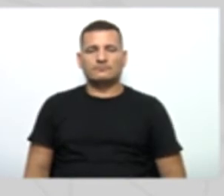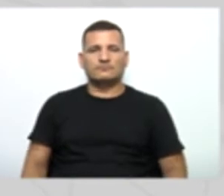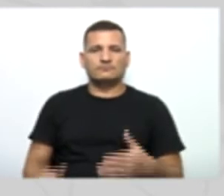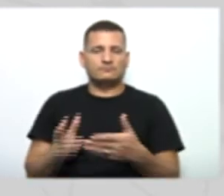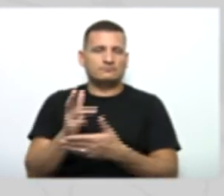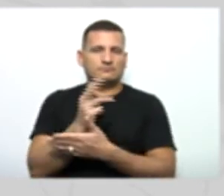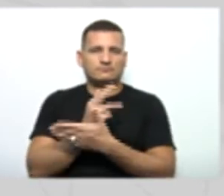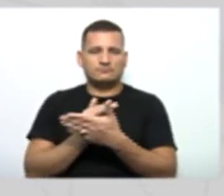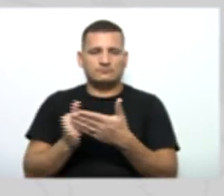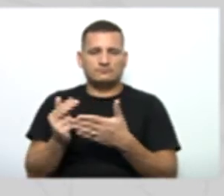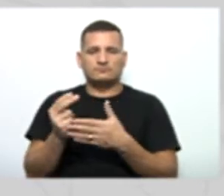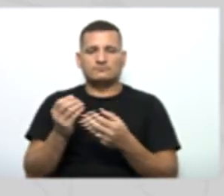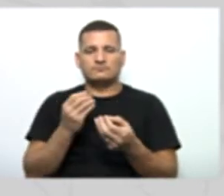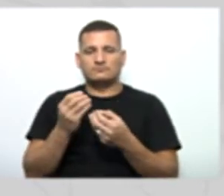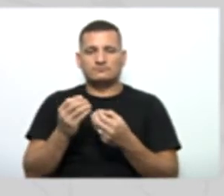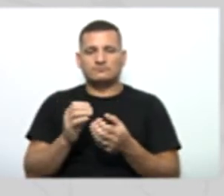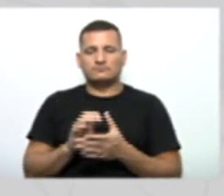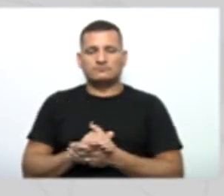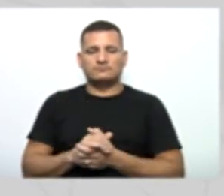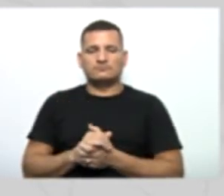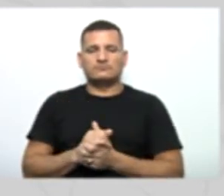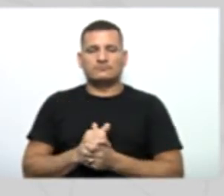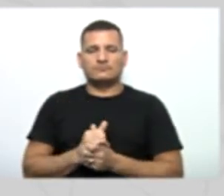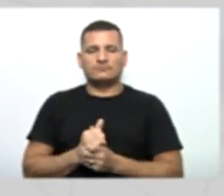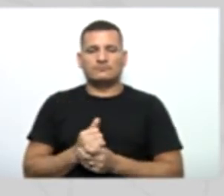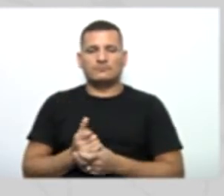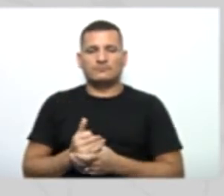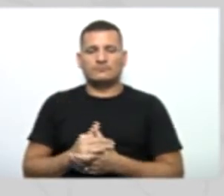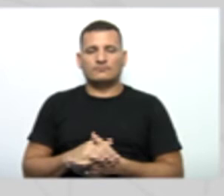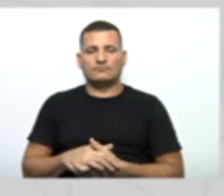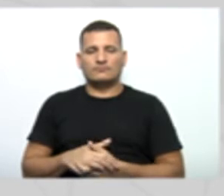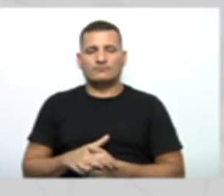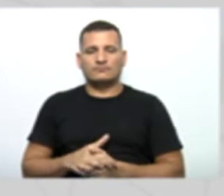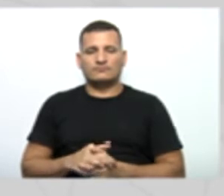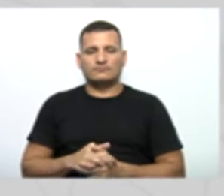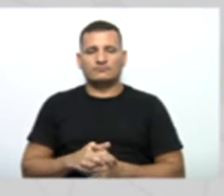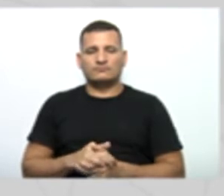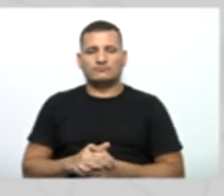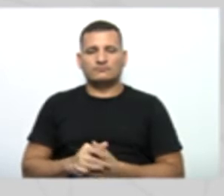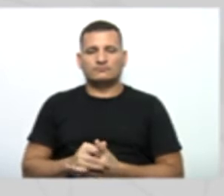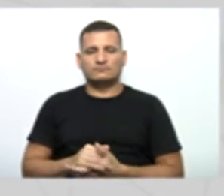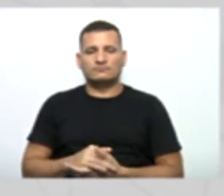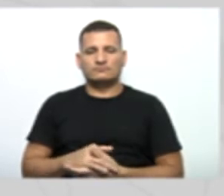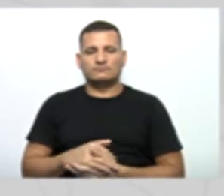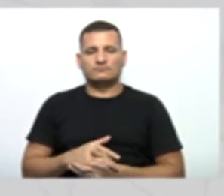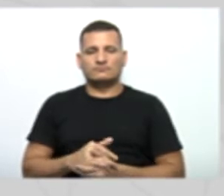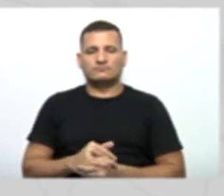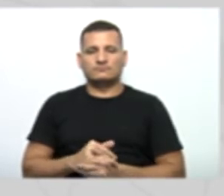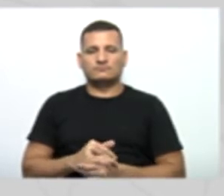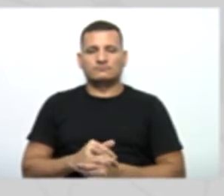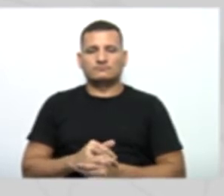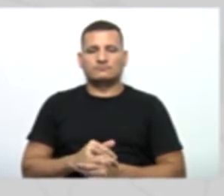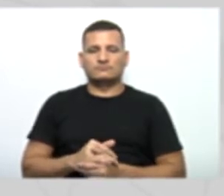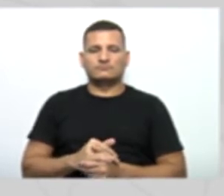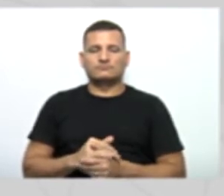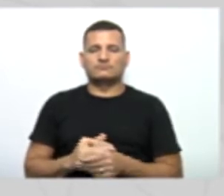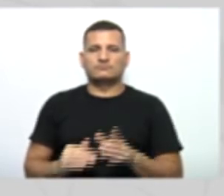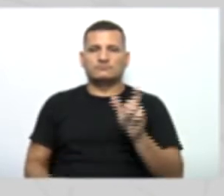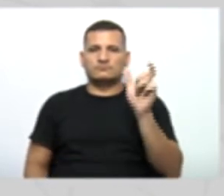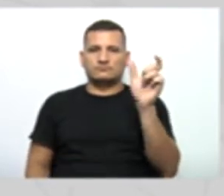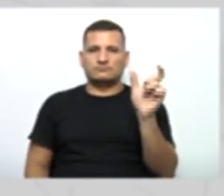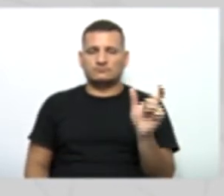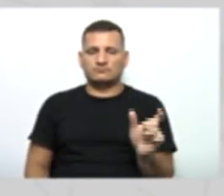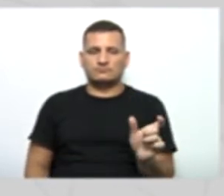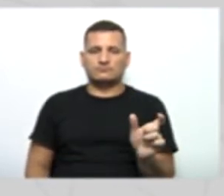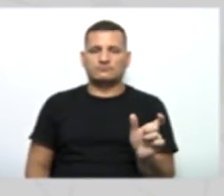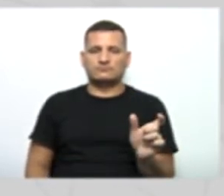diagramando? Observem aqui, ó. Quem faz parte, pessoal, ó? Um atleta, certo?